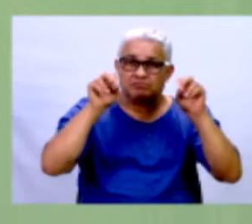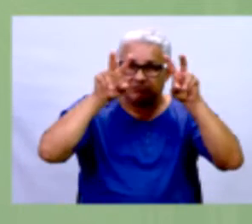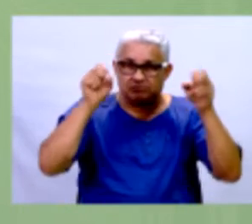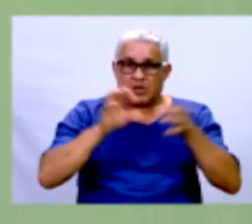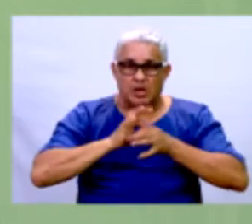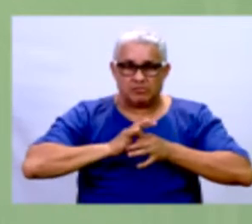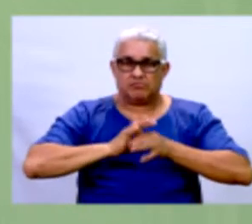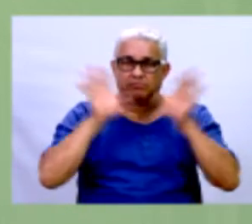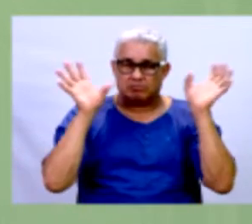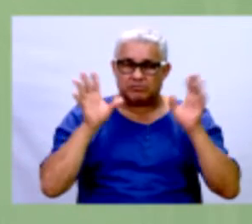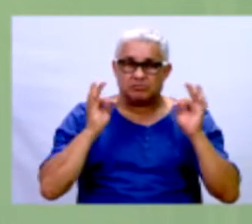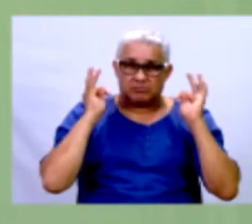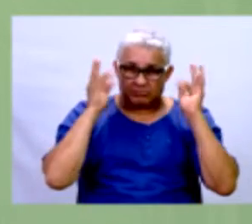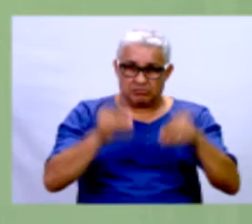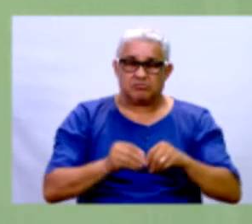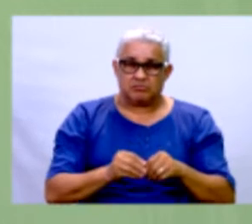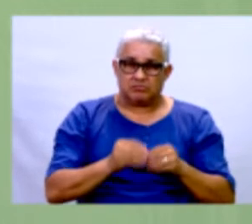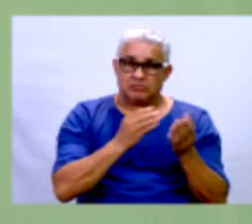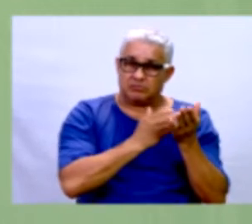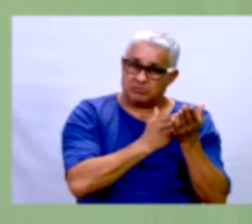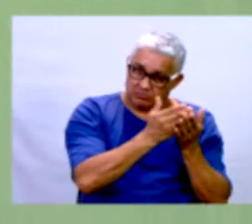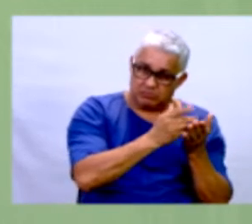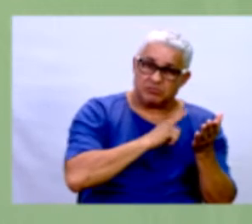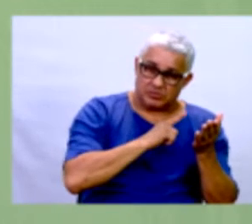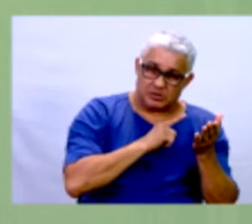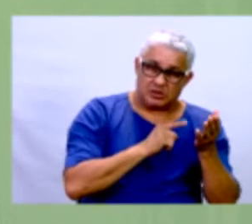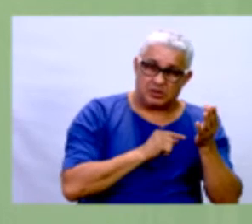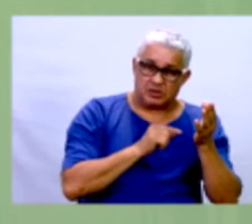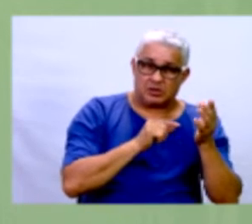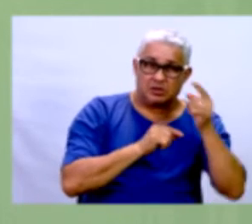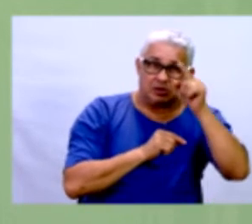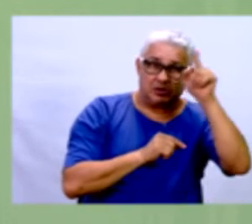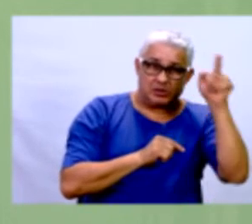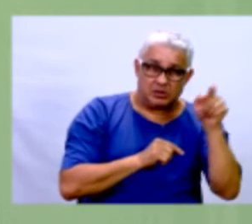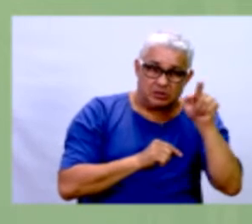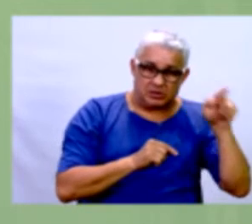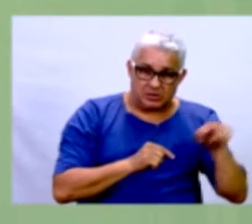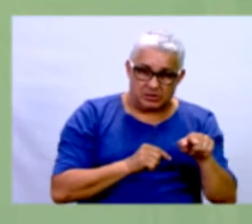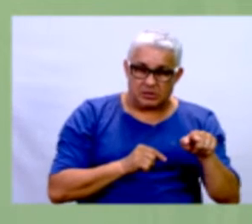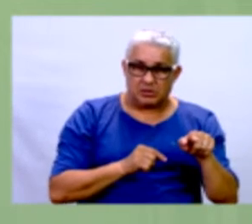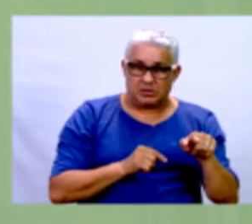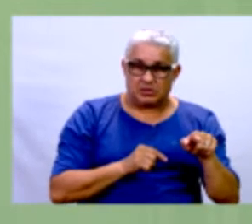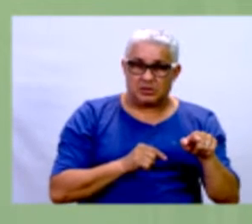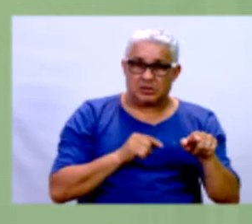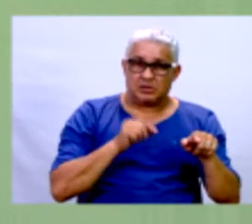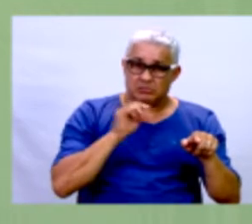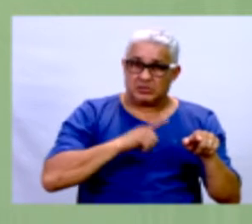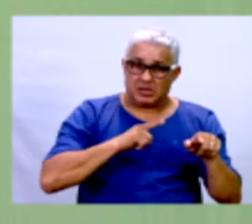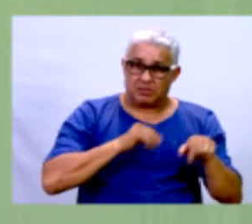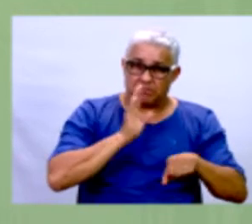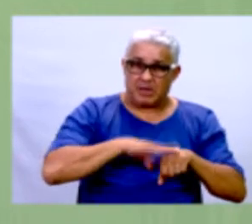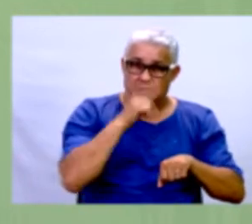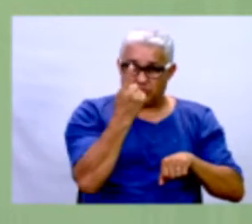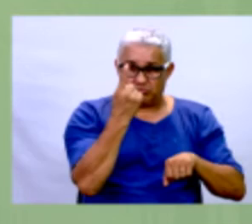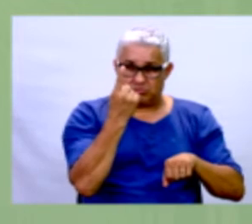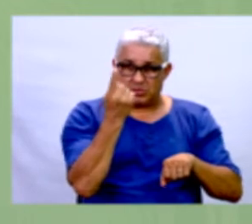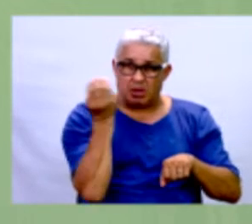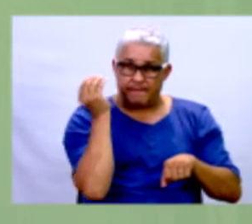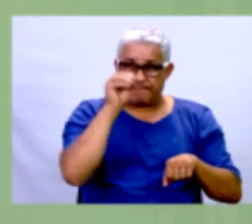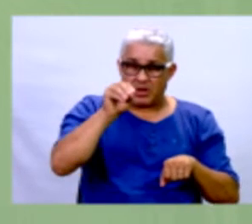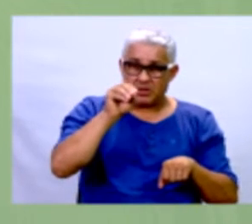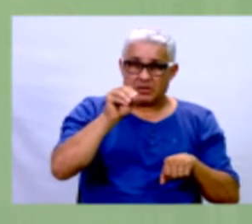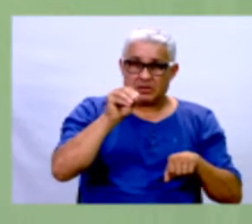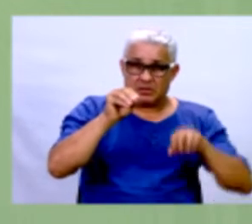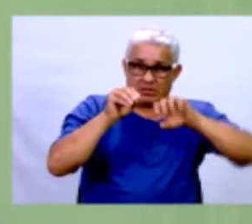né? Todos eles no início possuem chaves, fechamento de chaves. Caso haja mais de um, né, eles necessitam